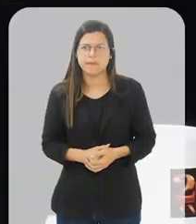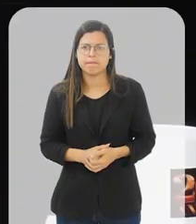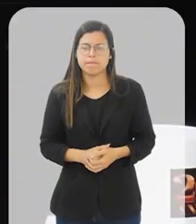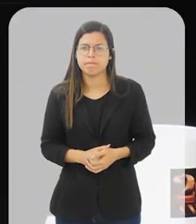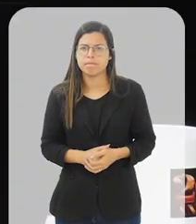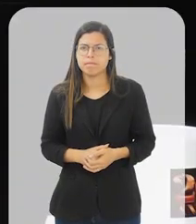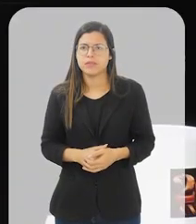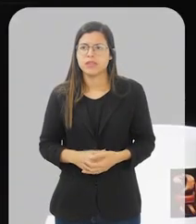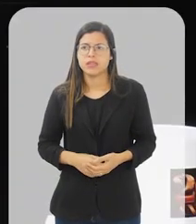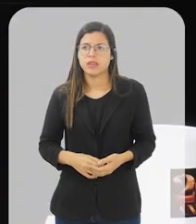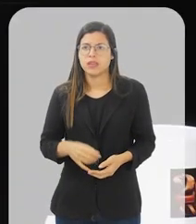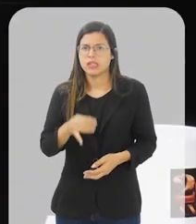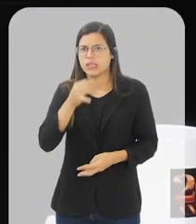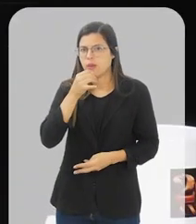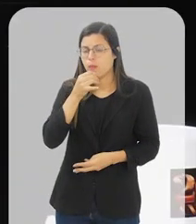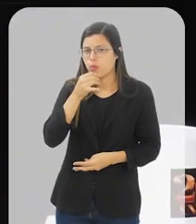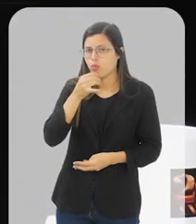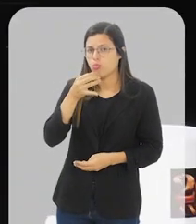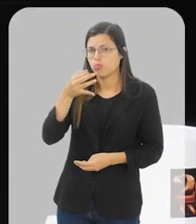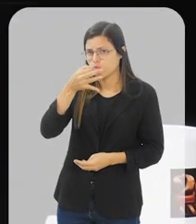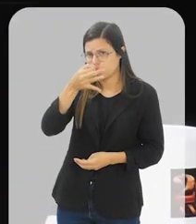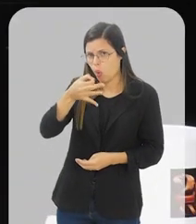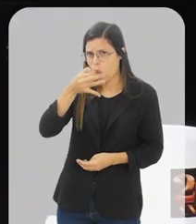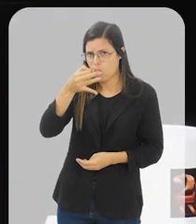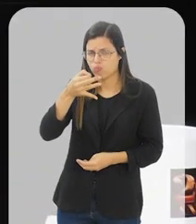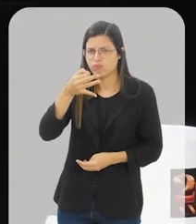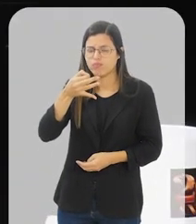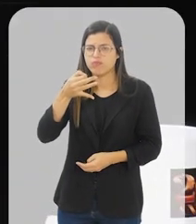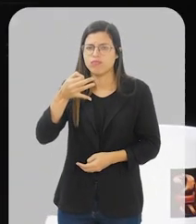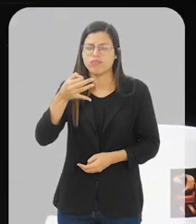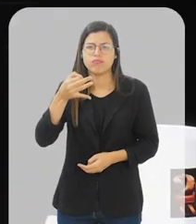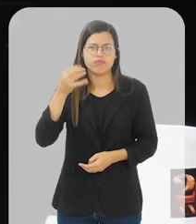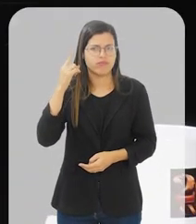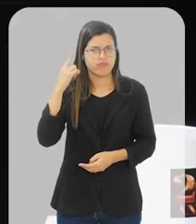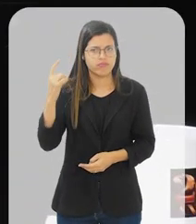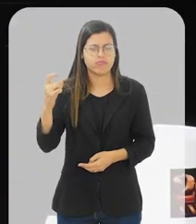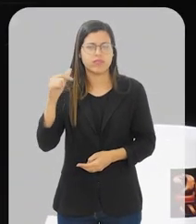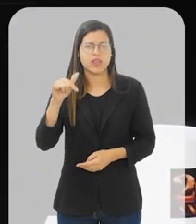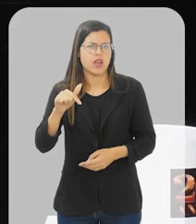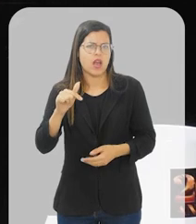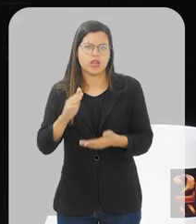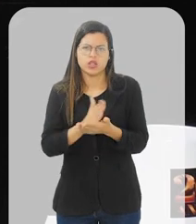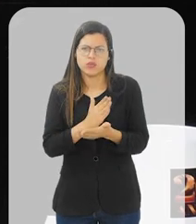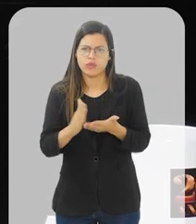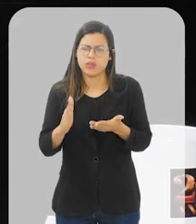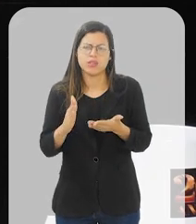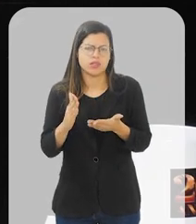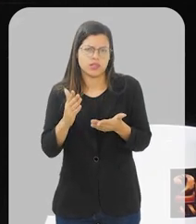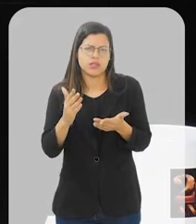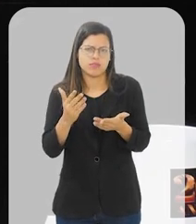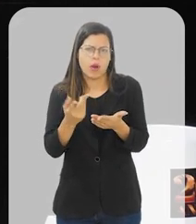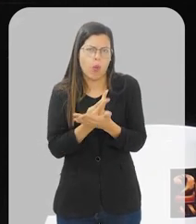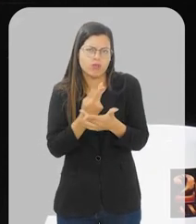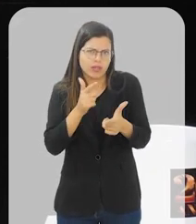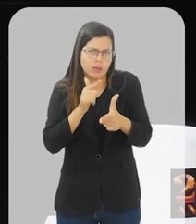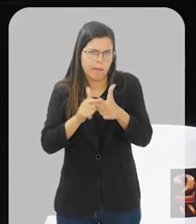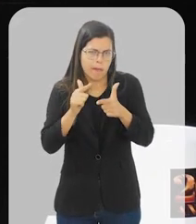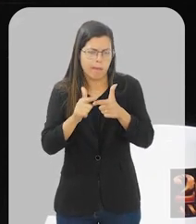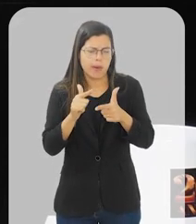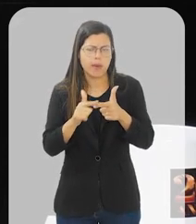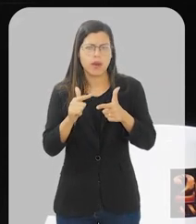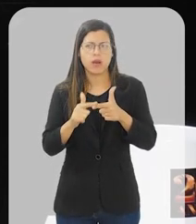várias. Uma é som, sempre o som pega às vezes a gente de surpresa,